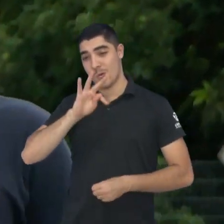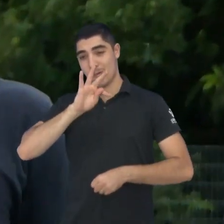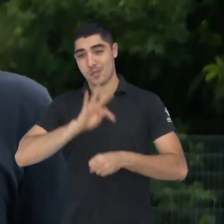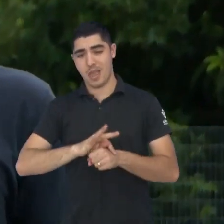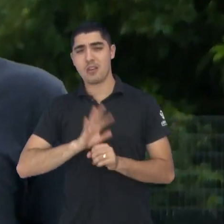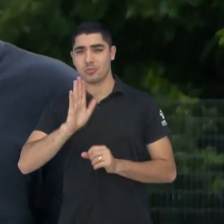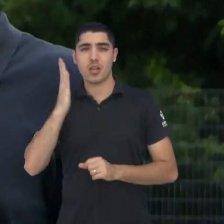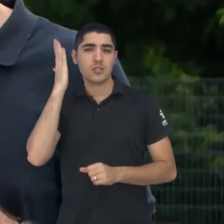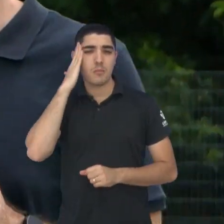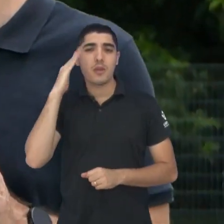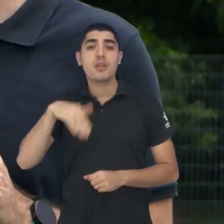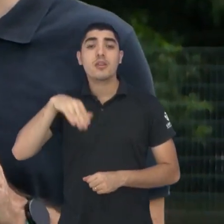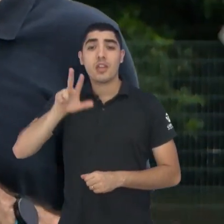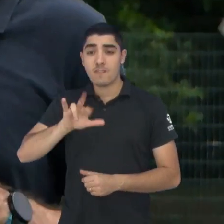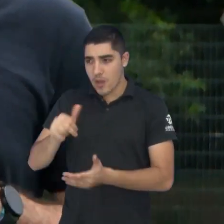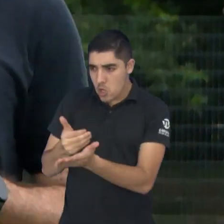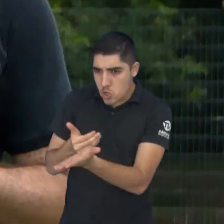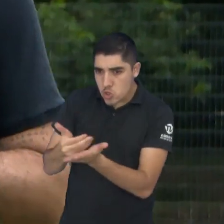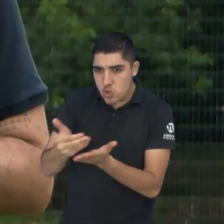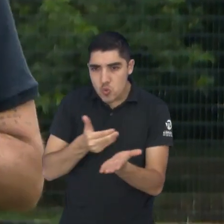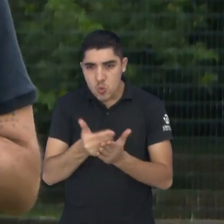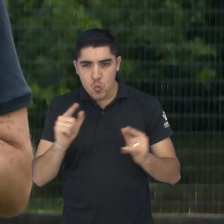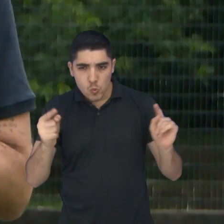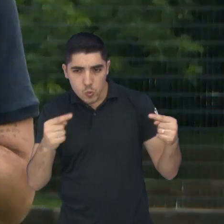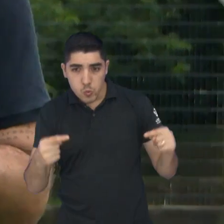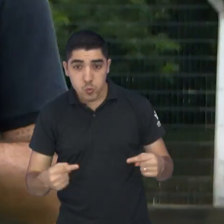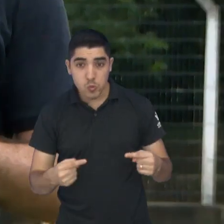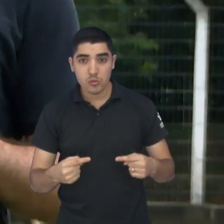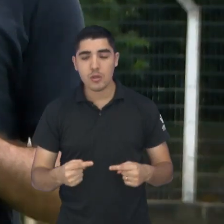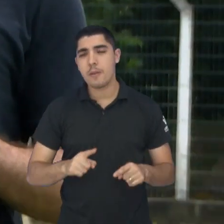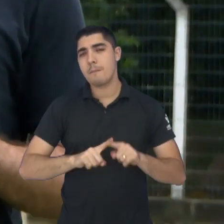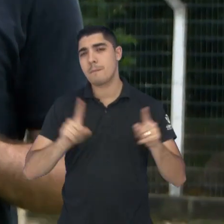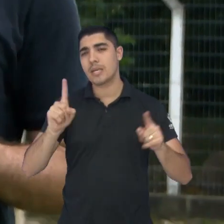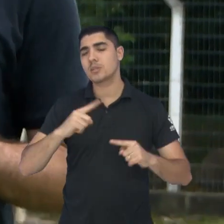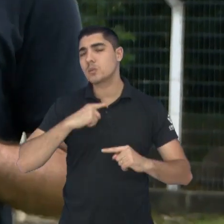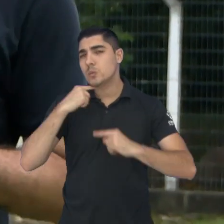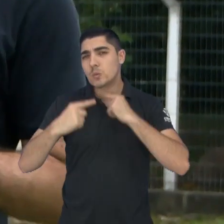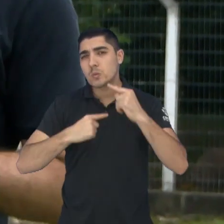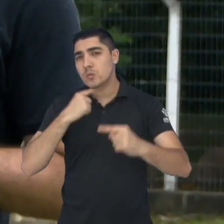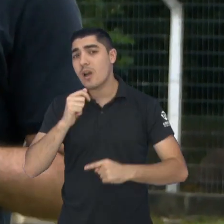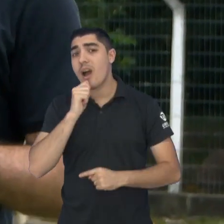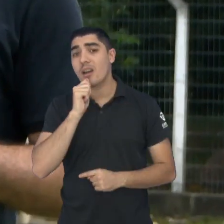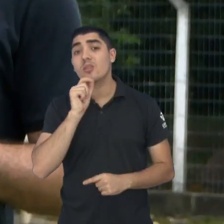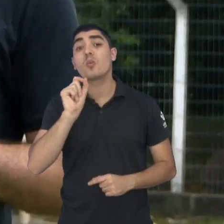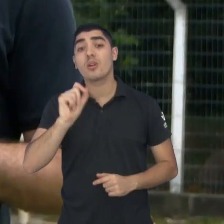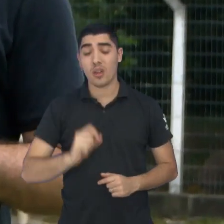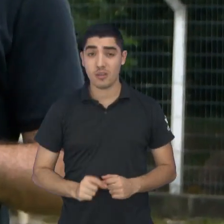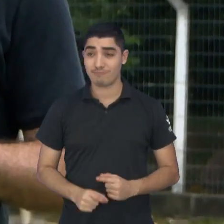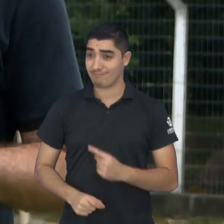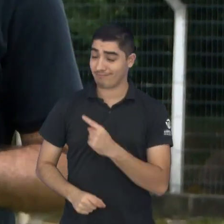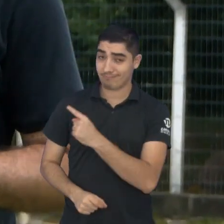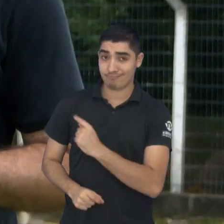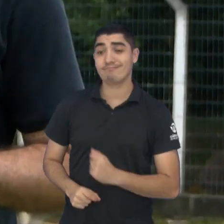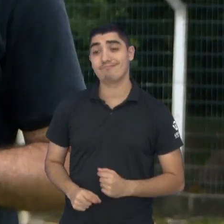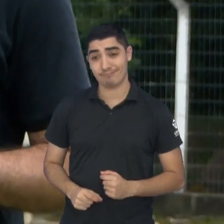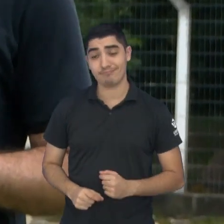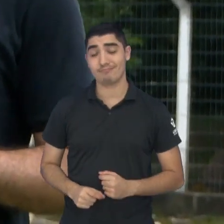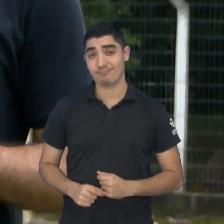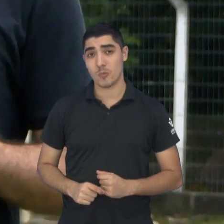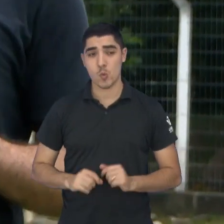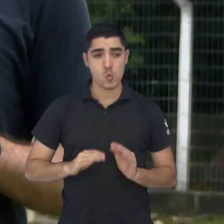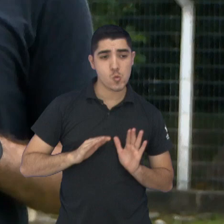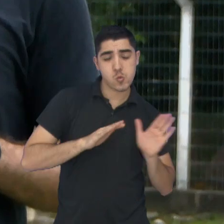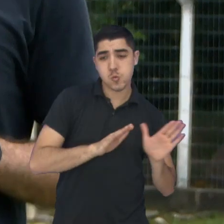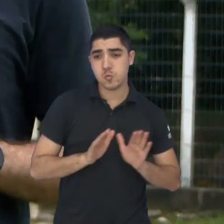pode estrear na Série A2 no dia 17, a grande dúvida ainda é aqui, debaixo das traves.